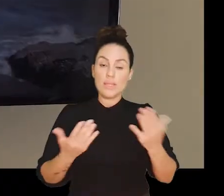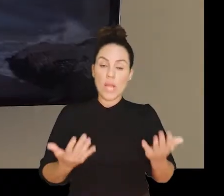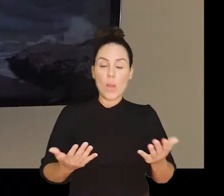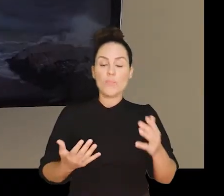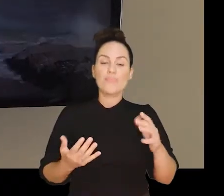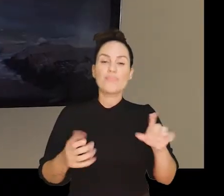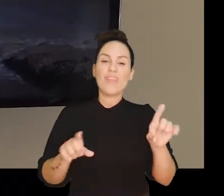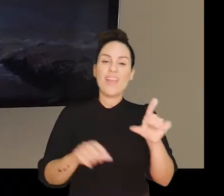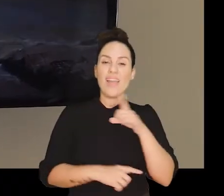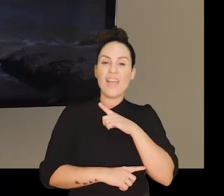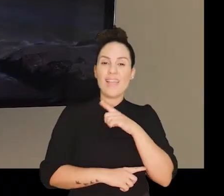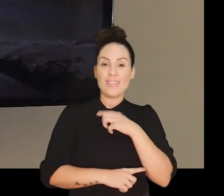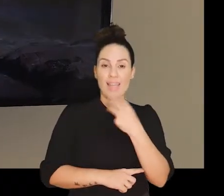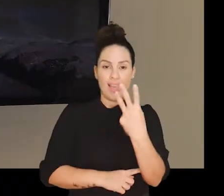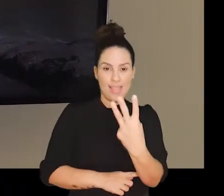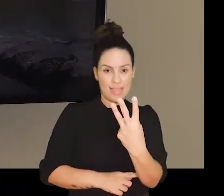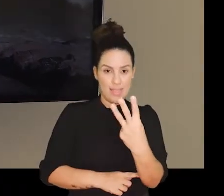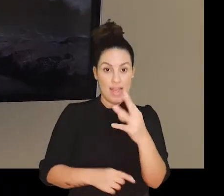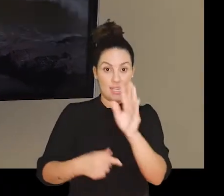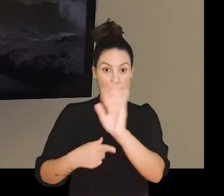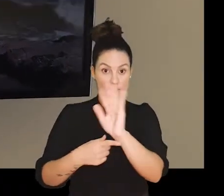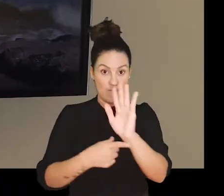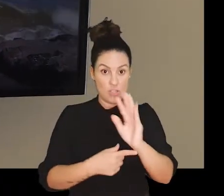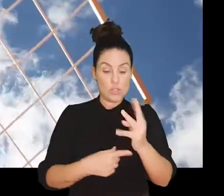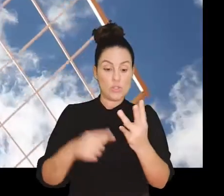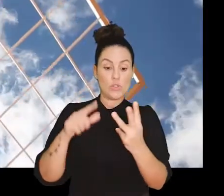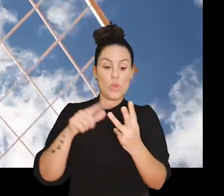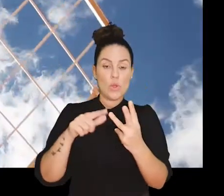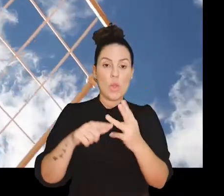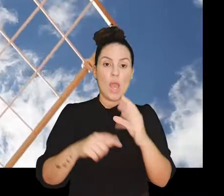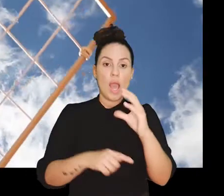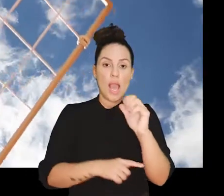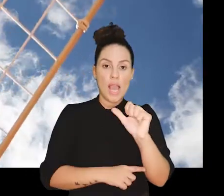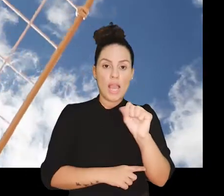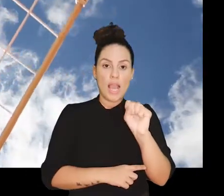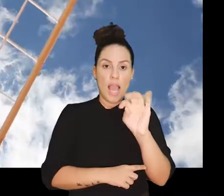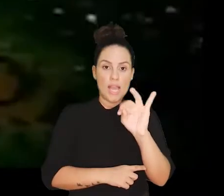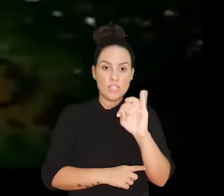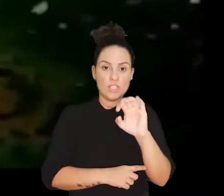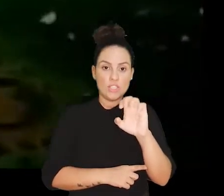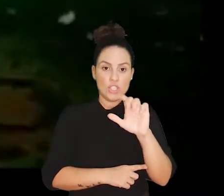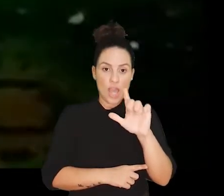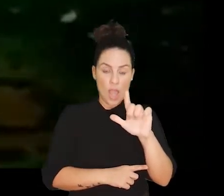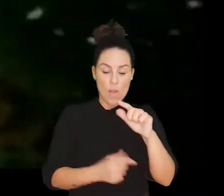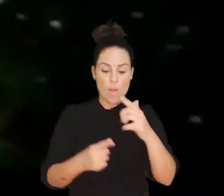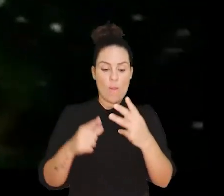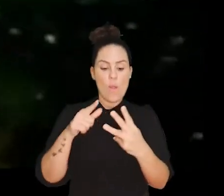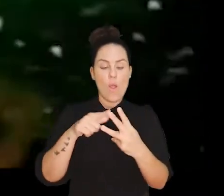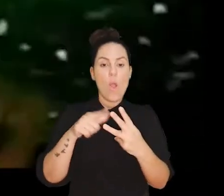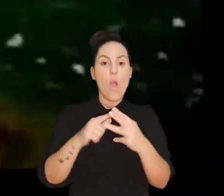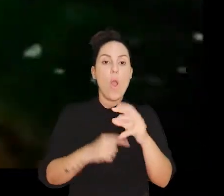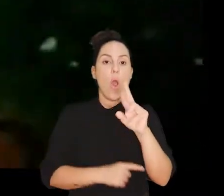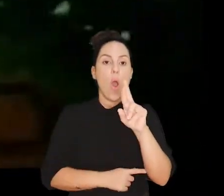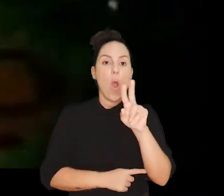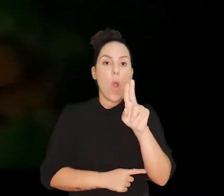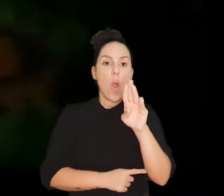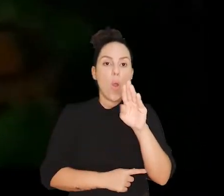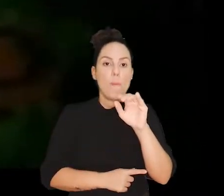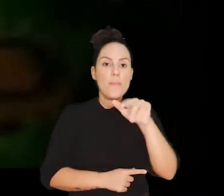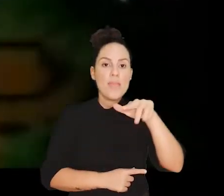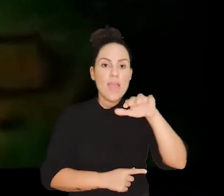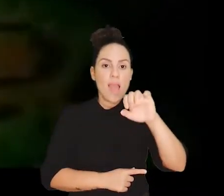Aqui estão reunidos 3 vídeos de Castiel Vitorino, Rubiane Maia e MV. Esses 3